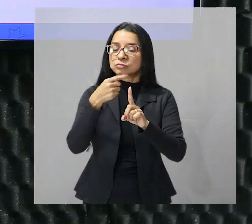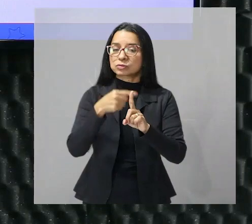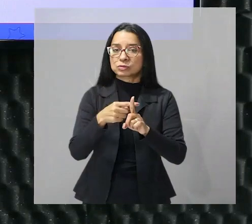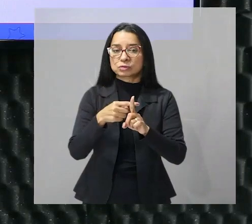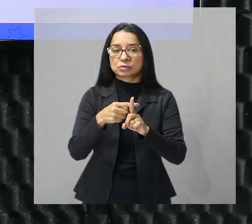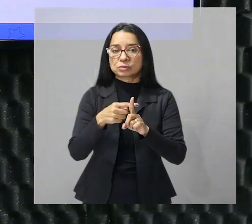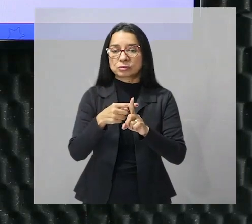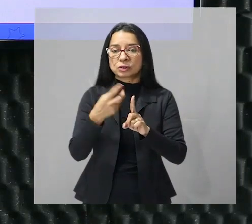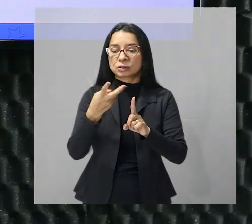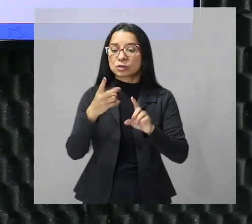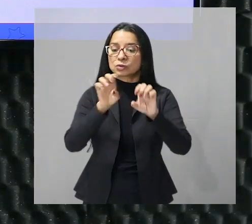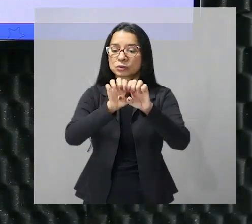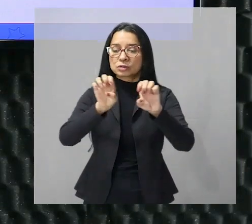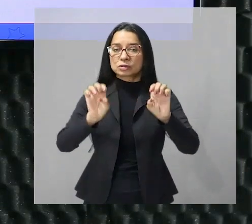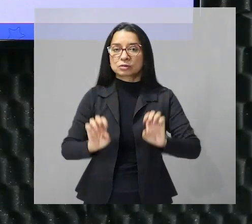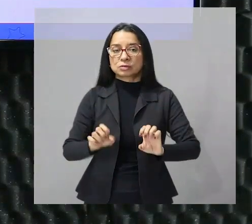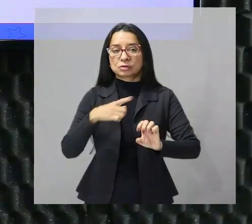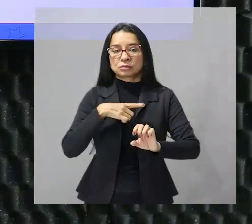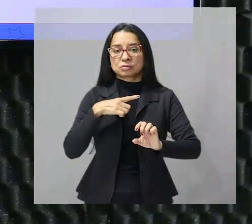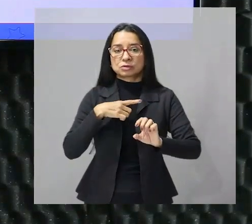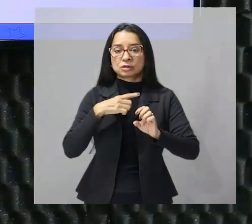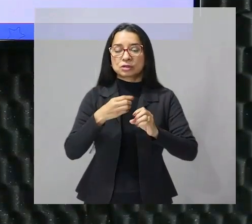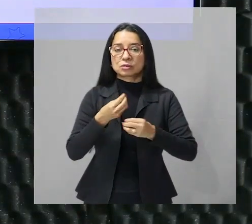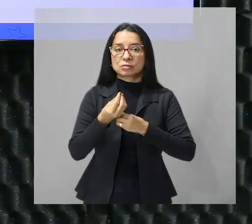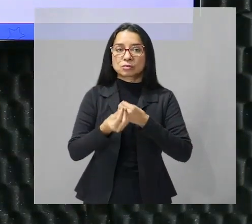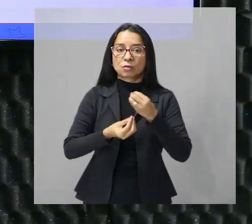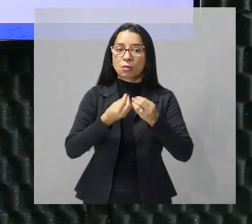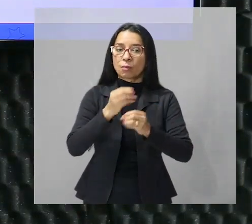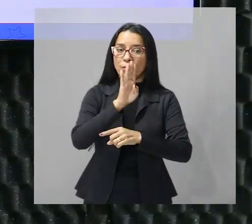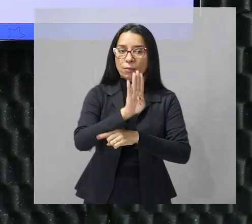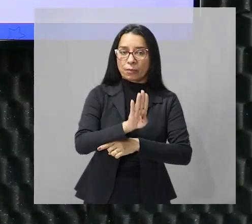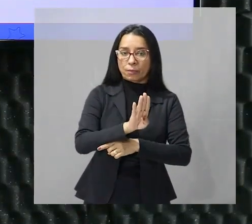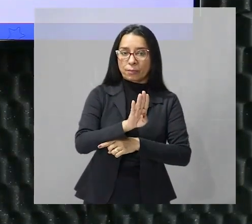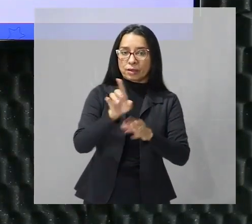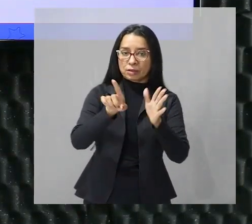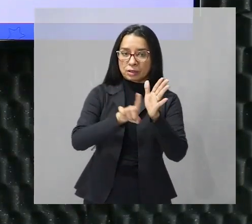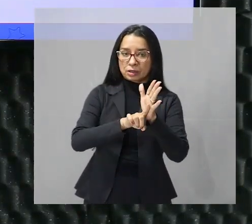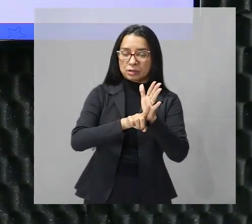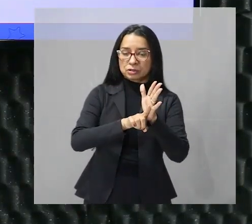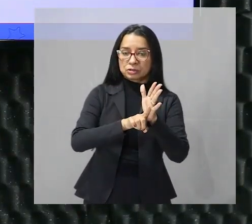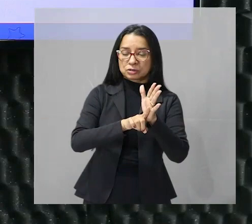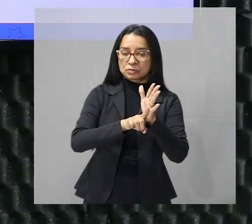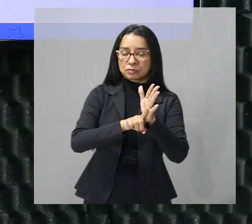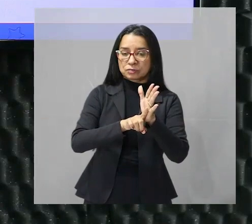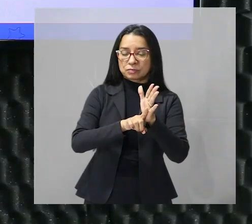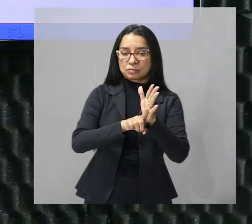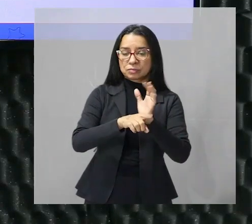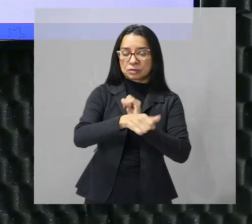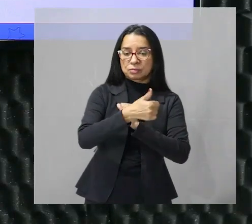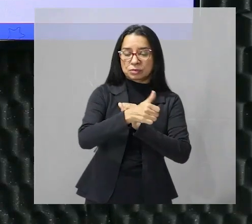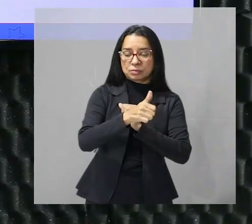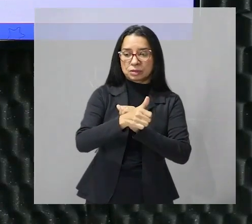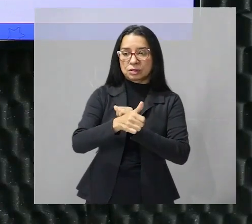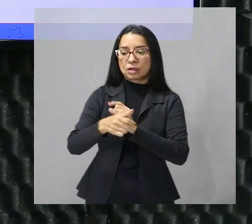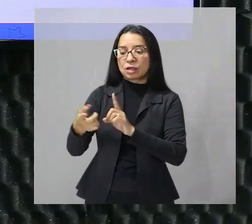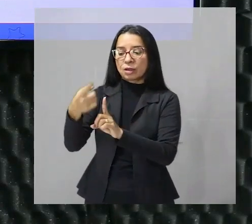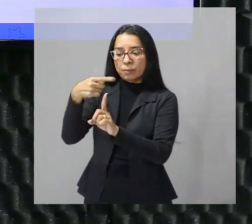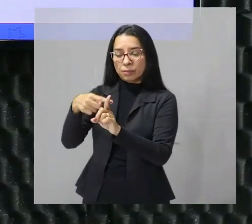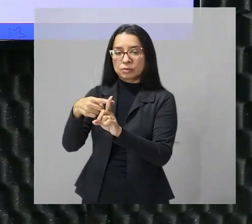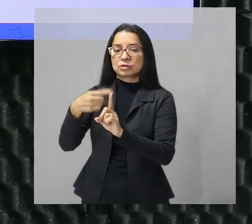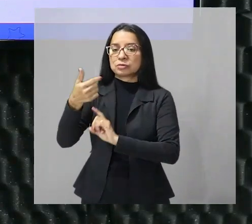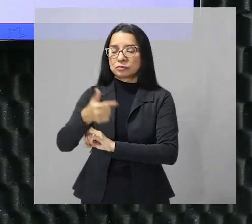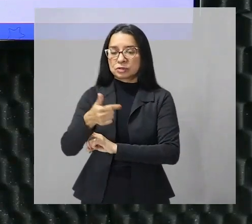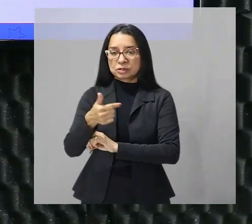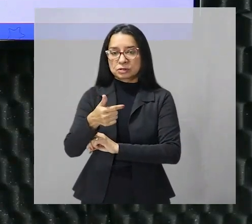essas duas expressões, tendo em vista que o B está negativo na primeira e positivo na segunda, um é